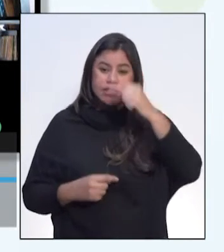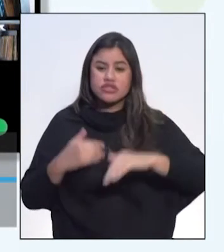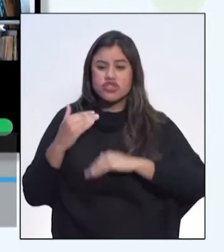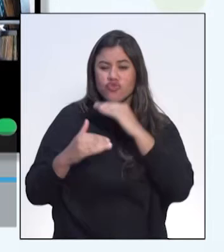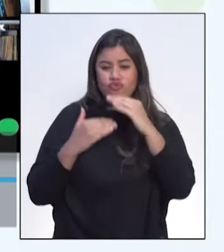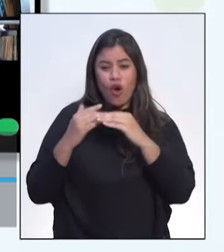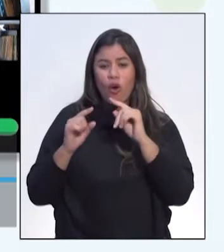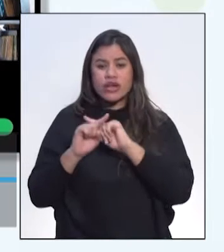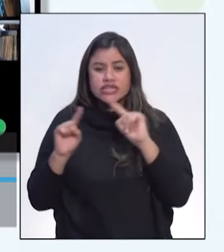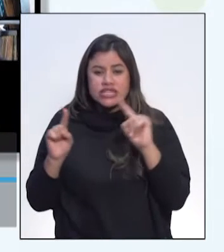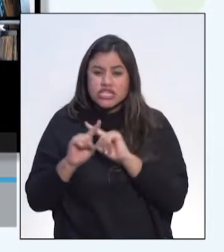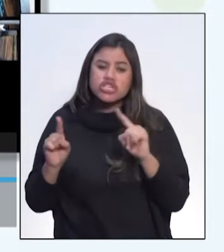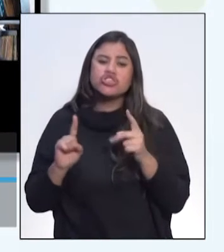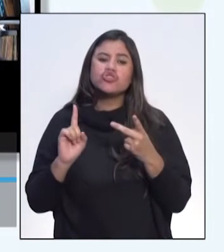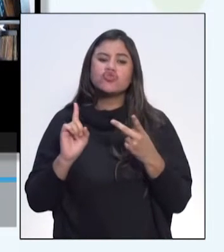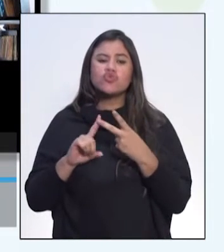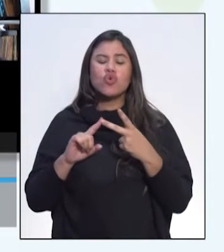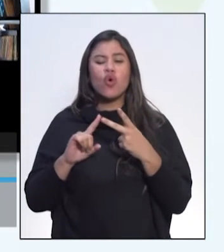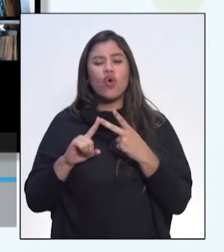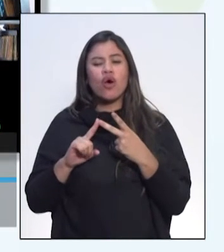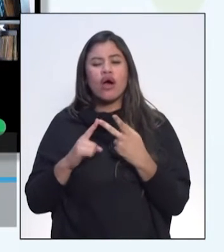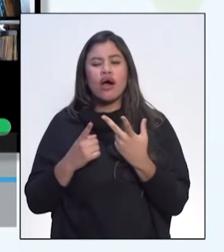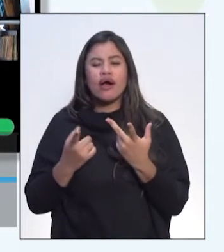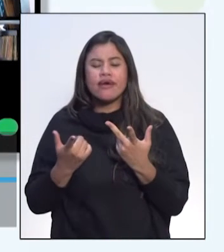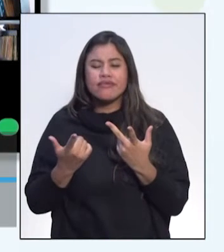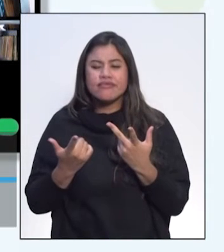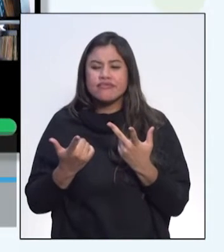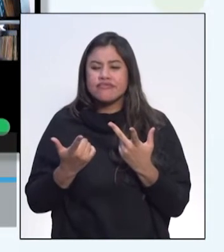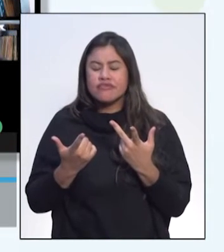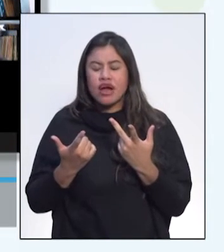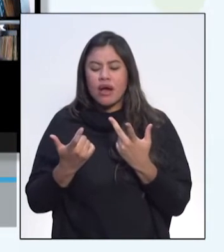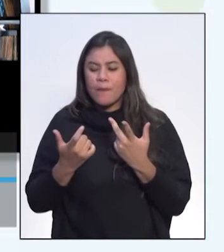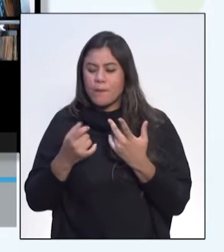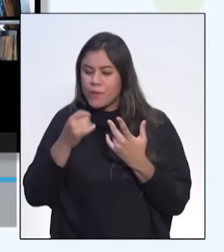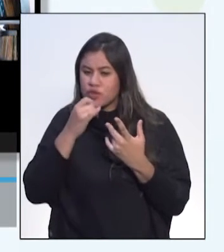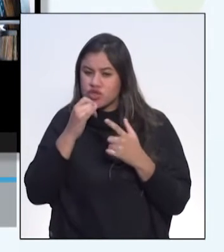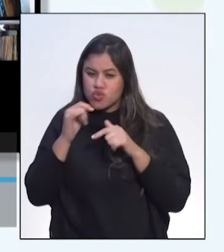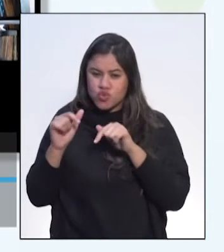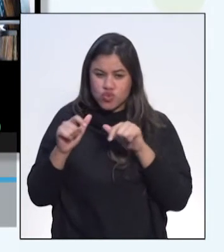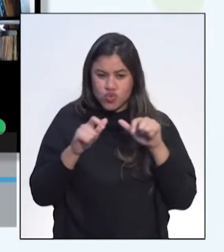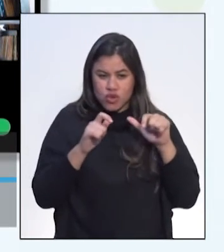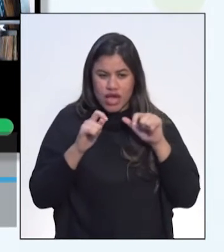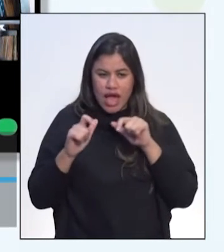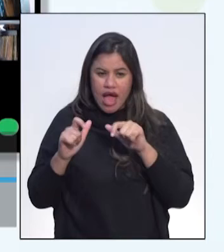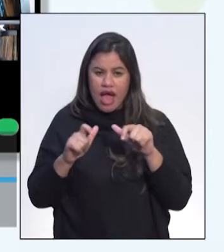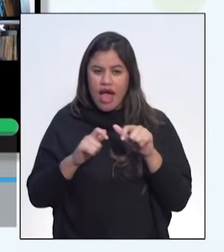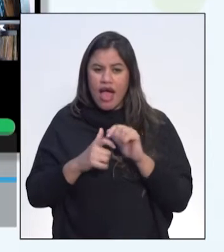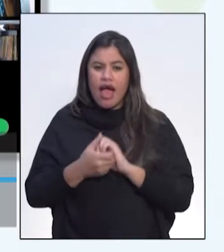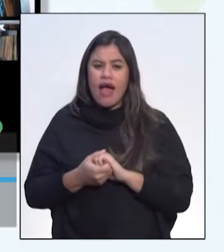você desenvolve o local, né, do seu pensamento